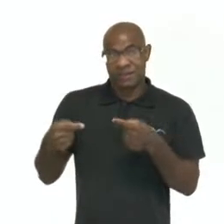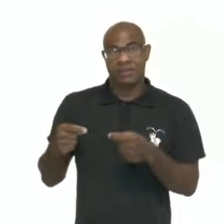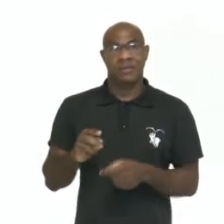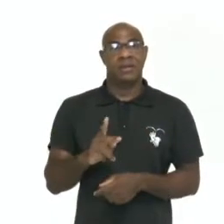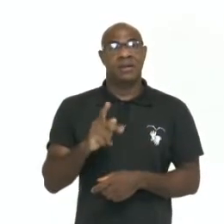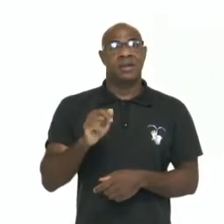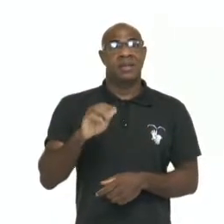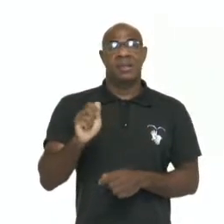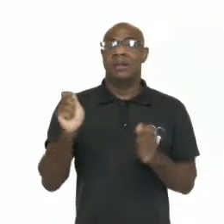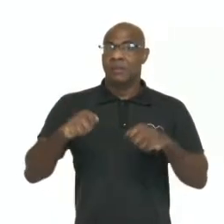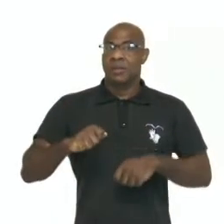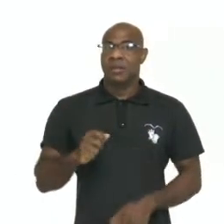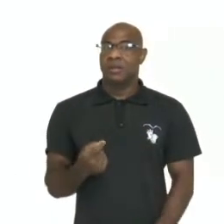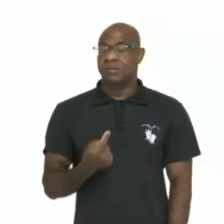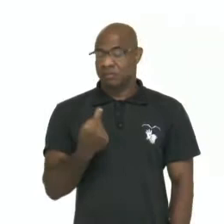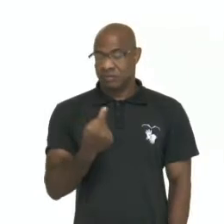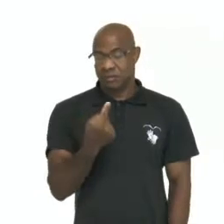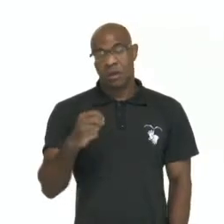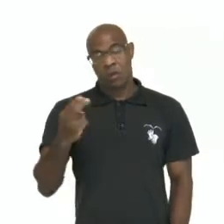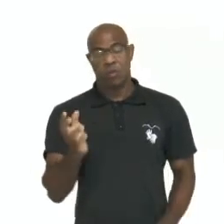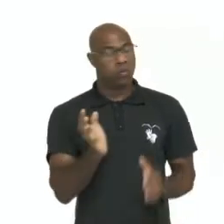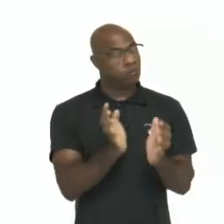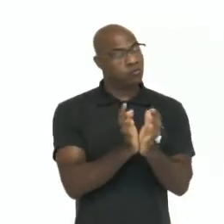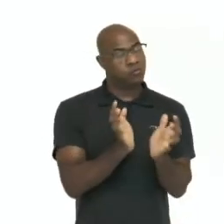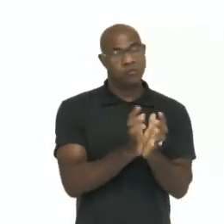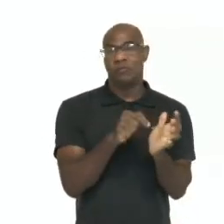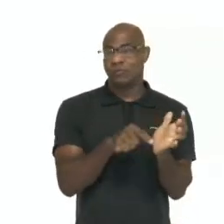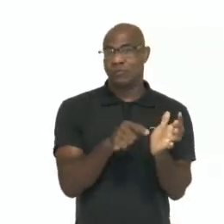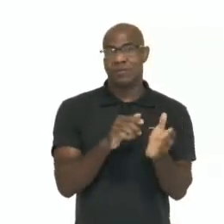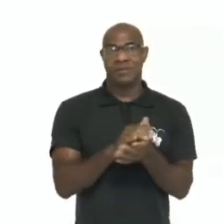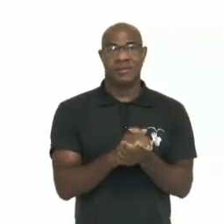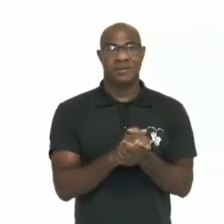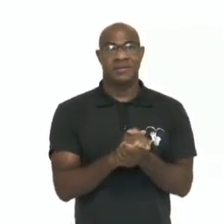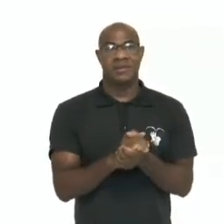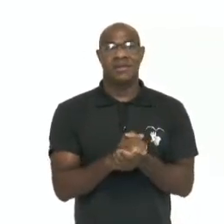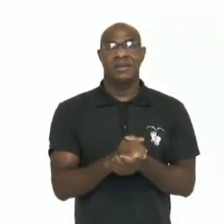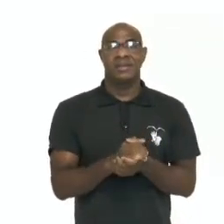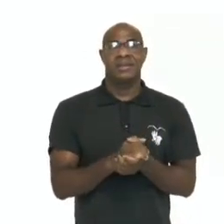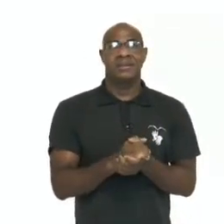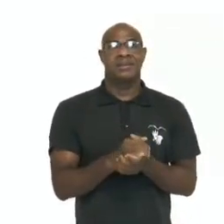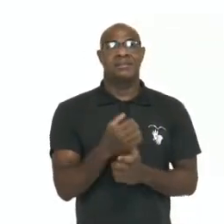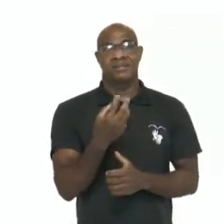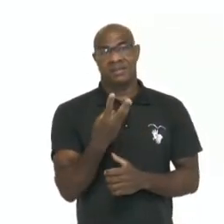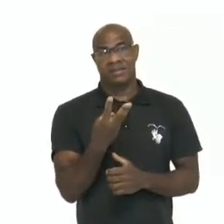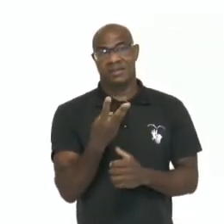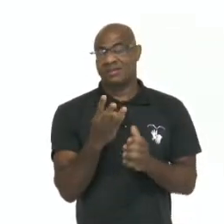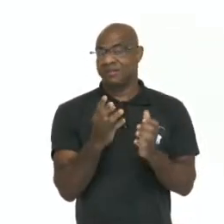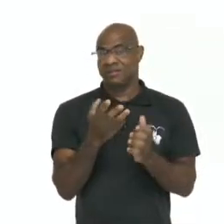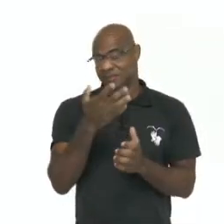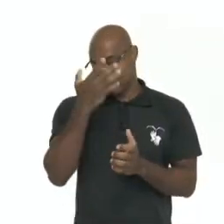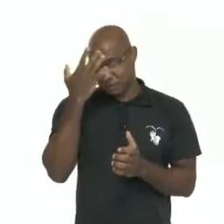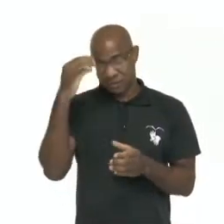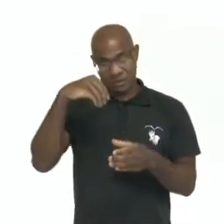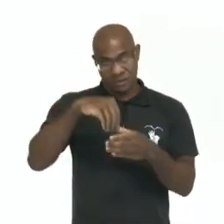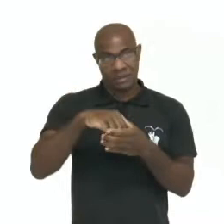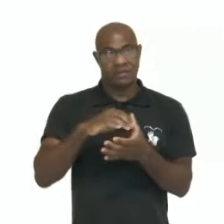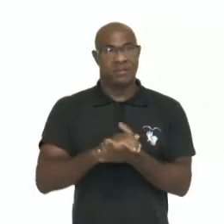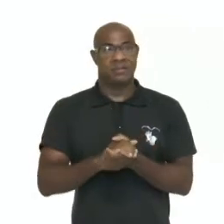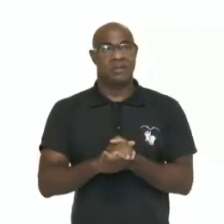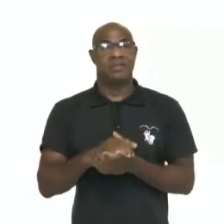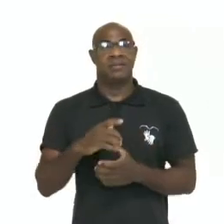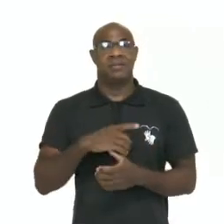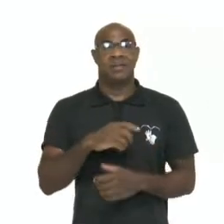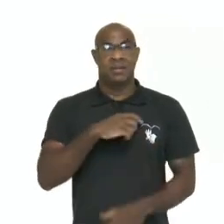tanto individual quanto por equipes, como a gente falou, né, de 3 atletas. A arbitragem, ela atribui